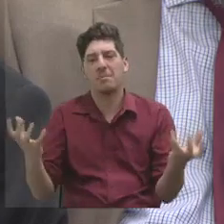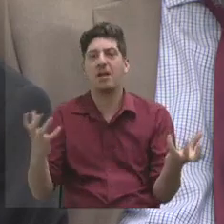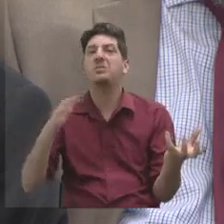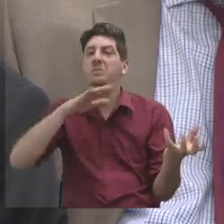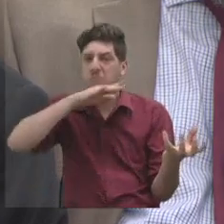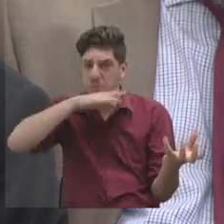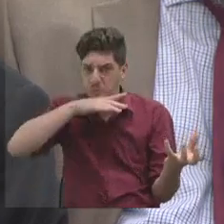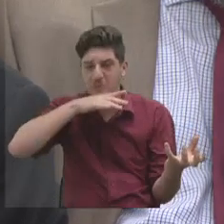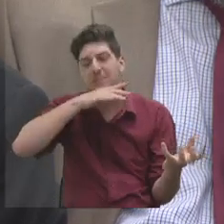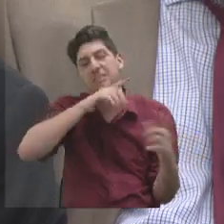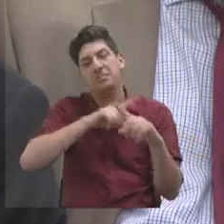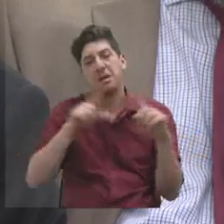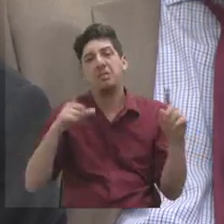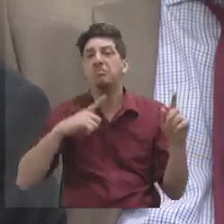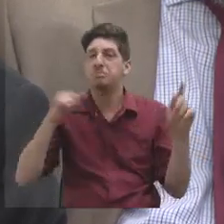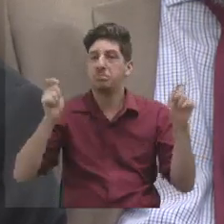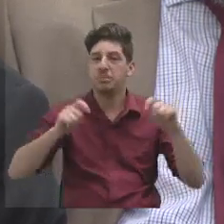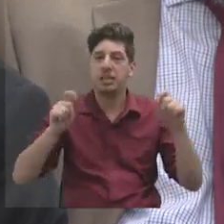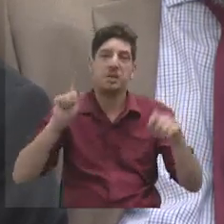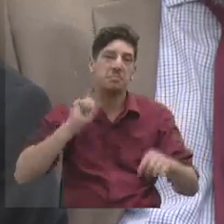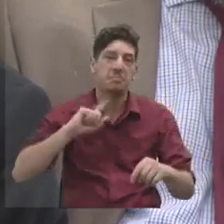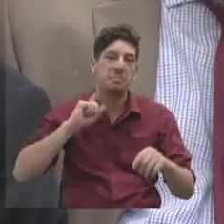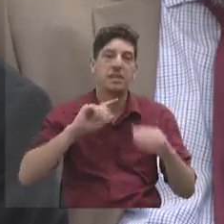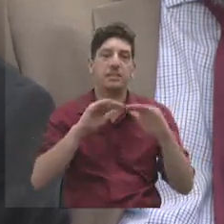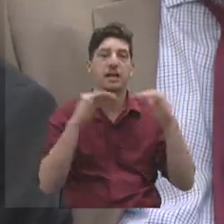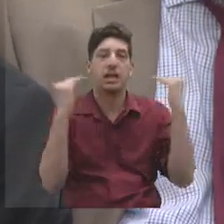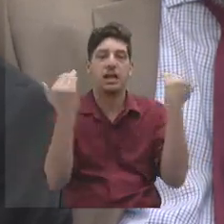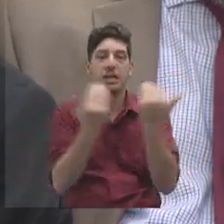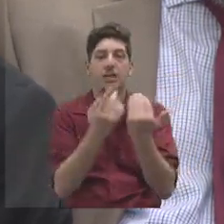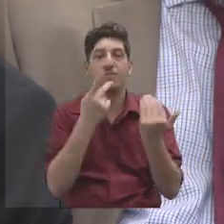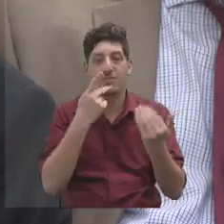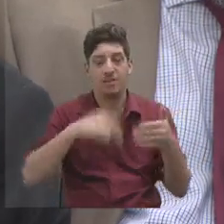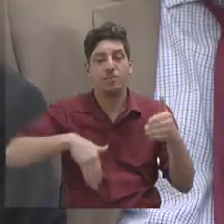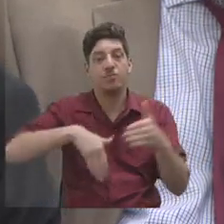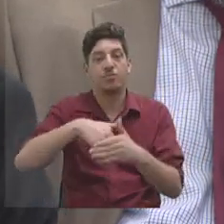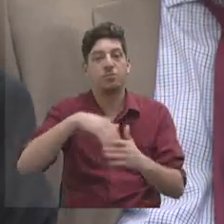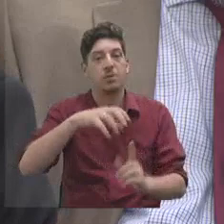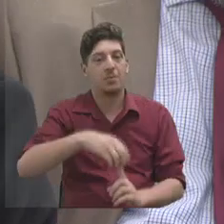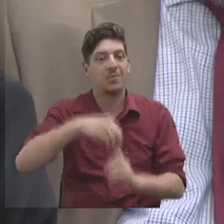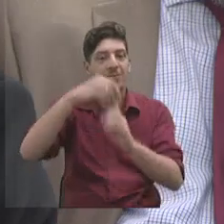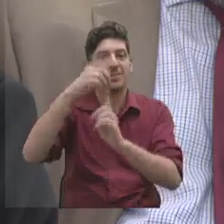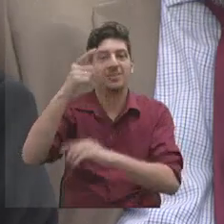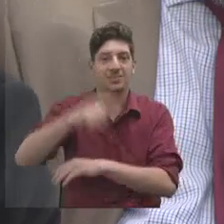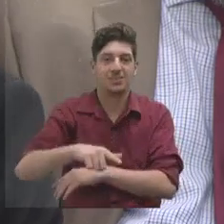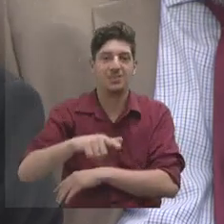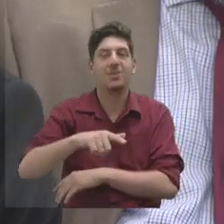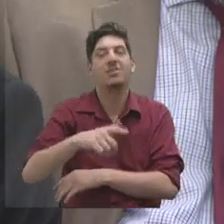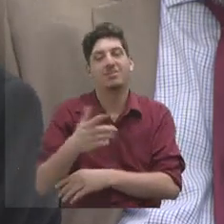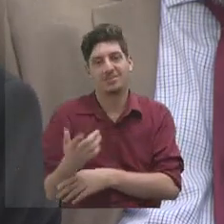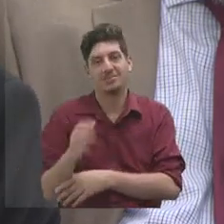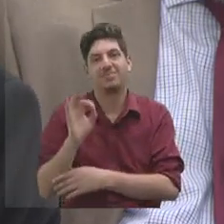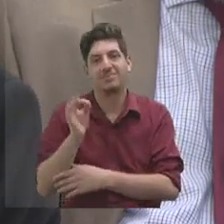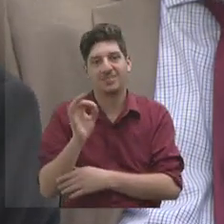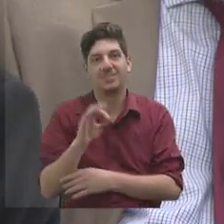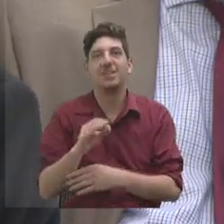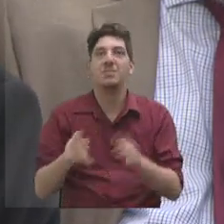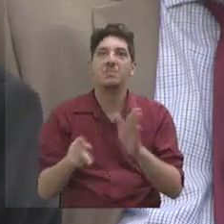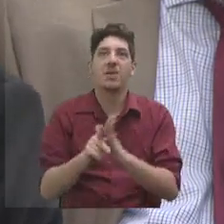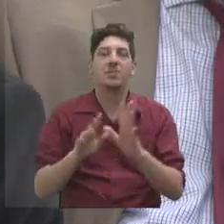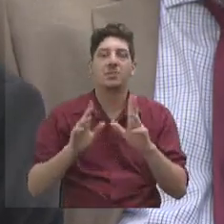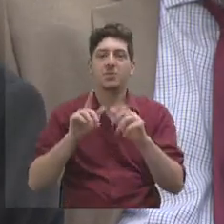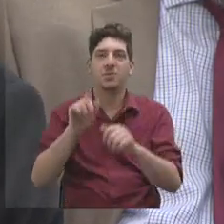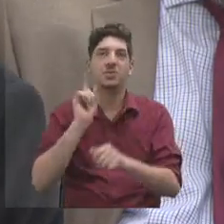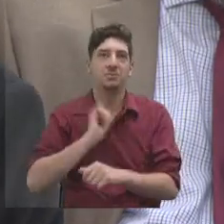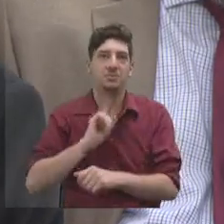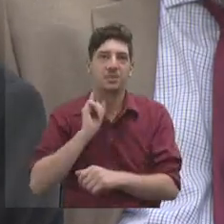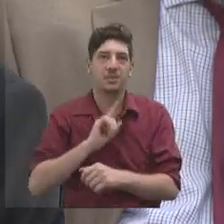menos nós já temos a Minas Arena dizendo que o futebol volta a ser prioridade lá no estádio que é de todos os mineiros e eu